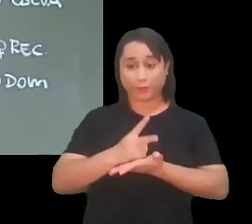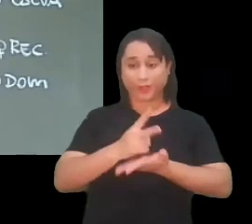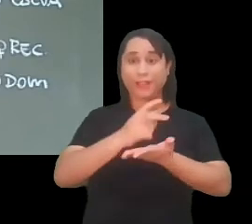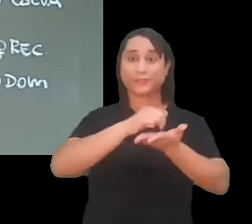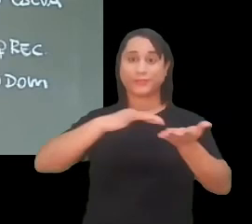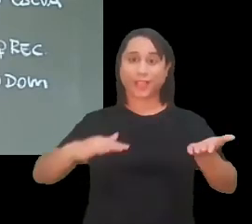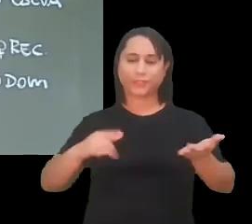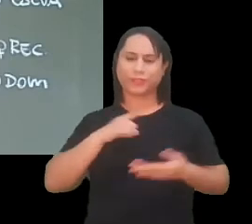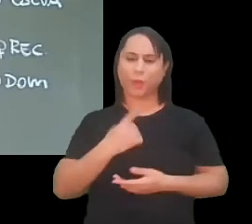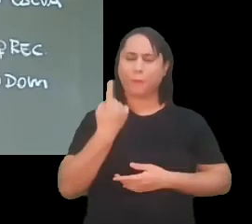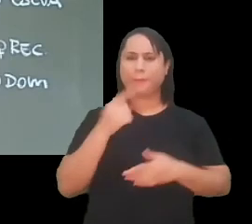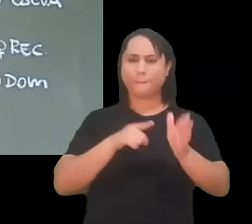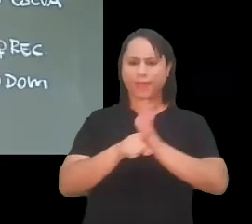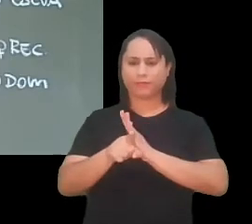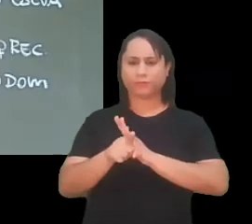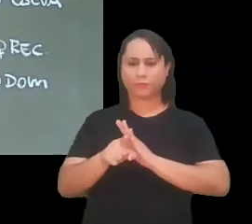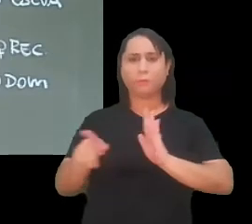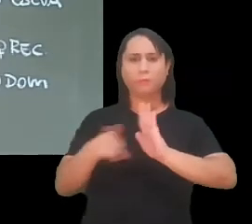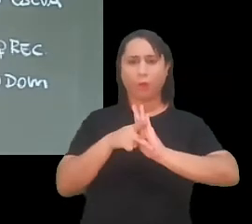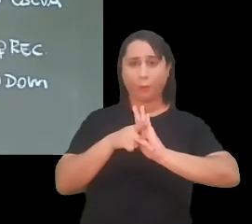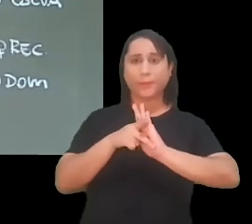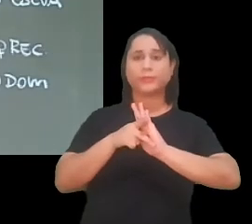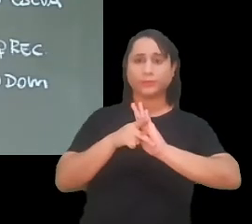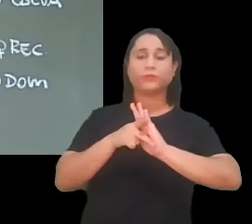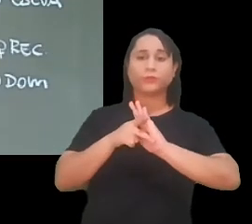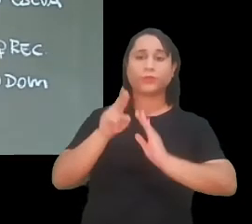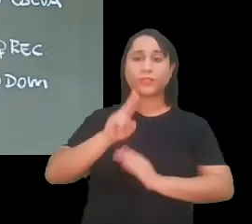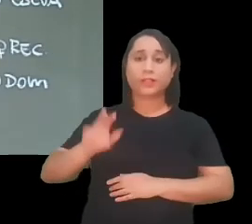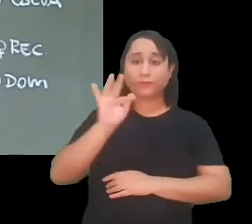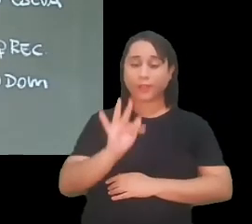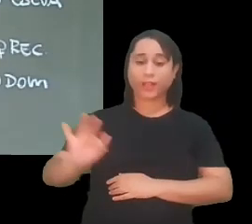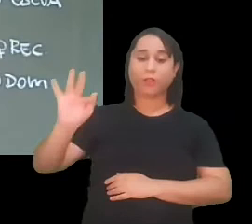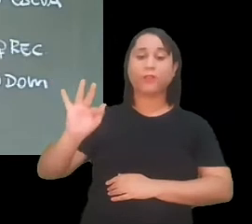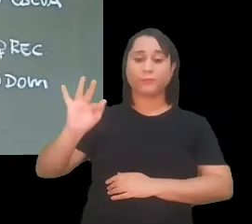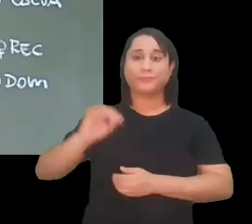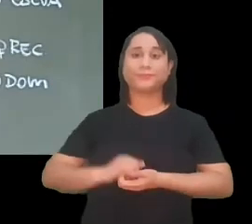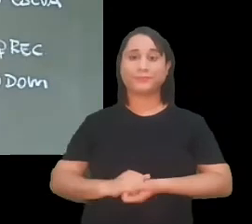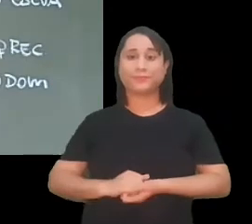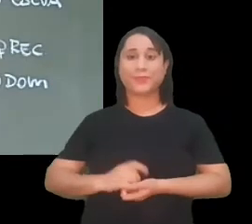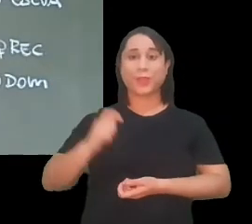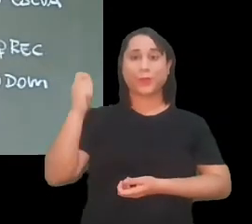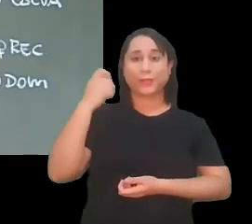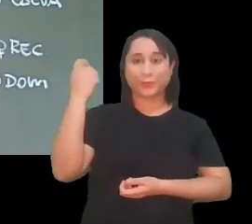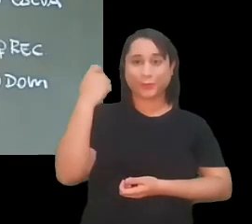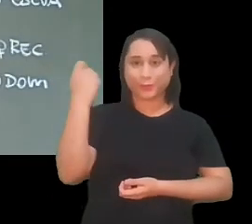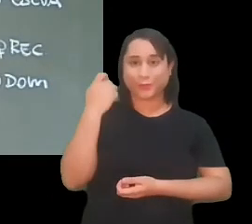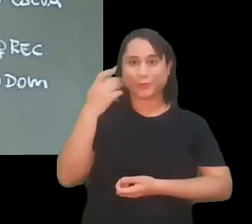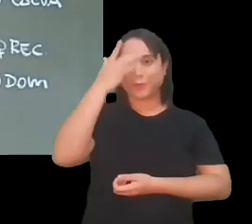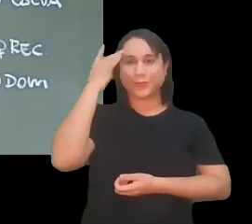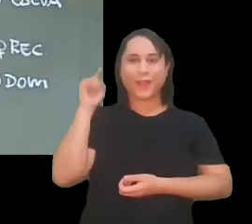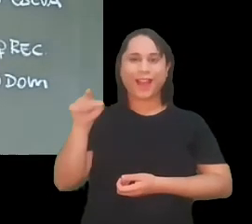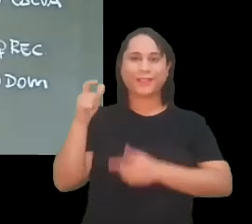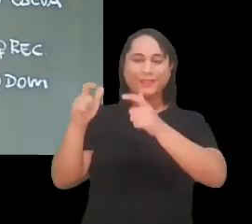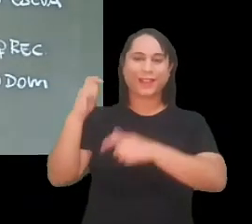URGS, lá da Federal do Rio Grande do Sul. Um abraço para toda a gauchada que acompanha aí o canal. E esse exercício é bem legal, vocês vão gostar dele.